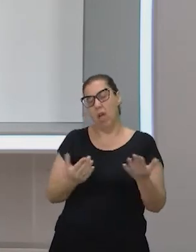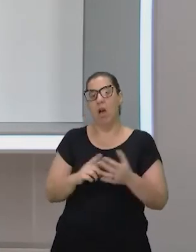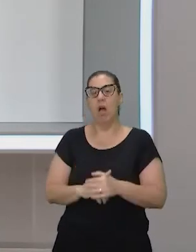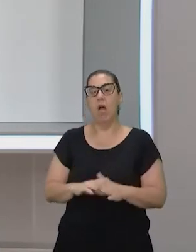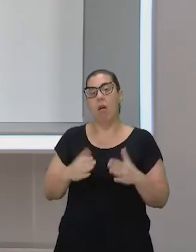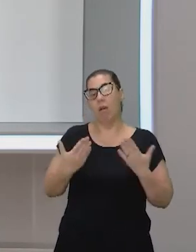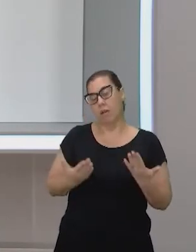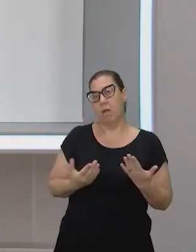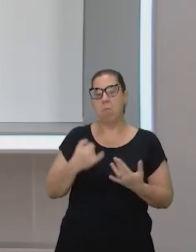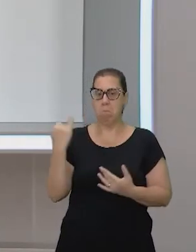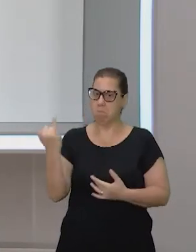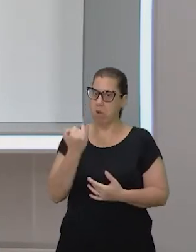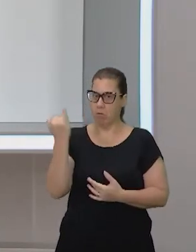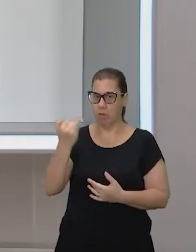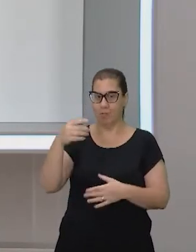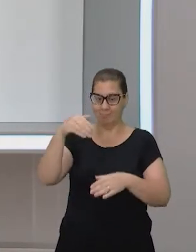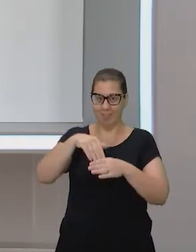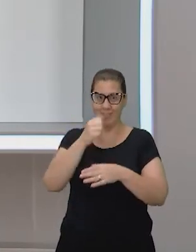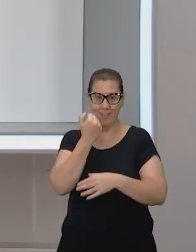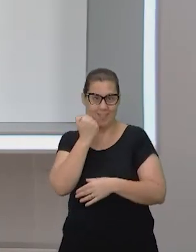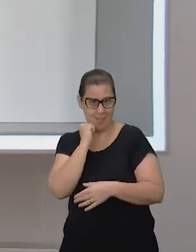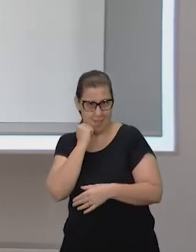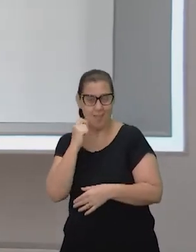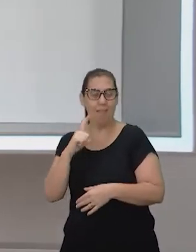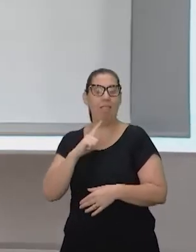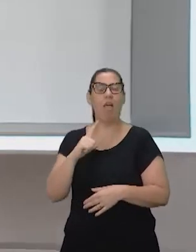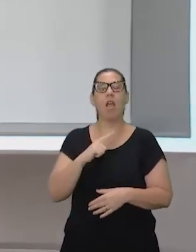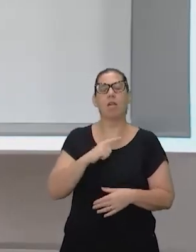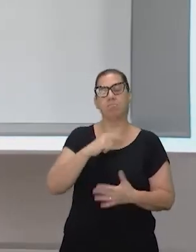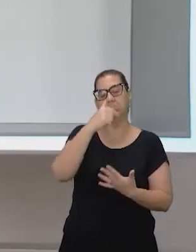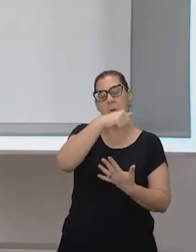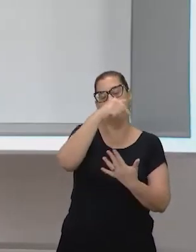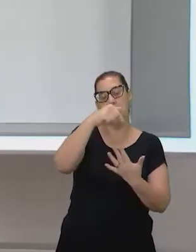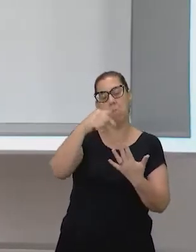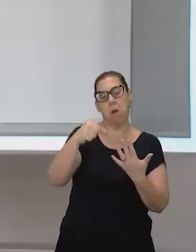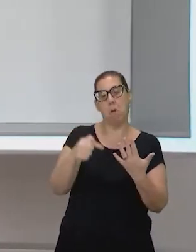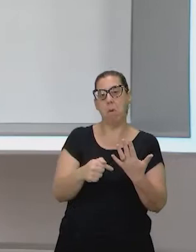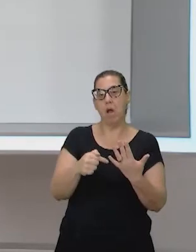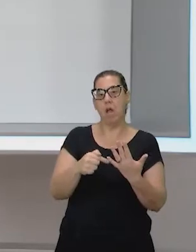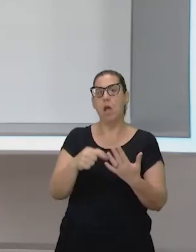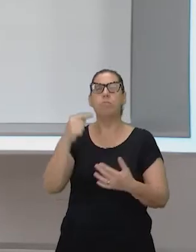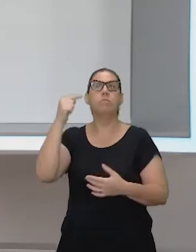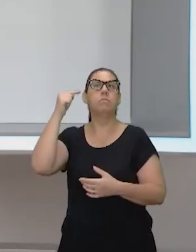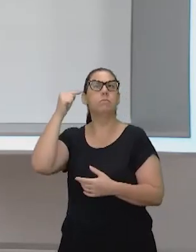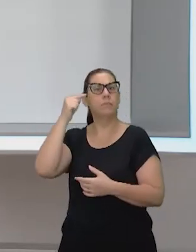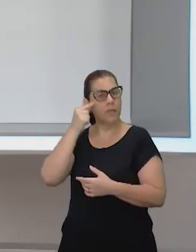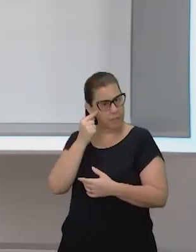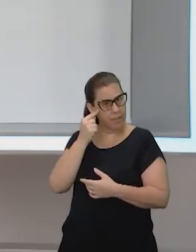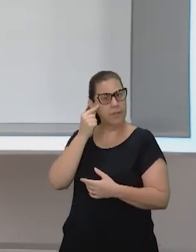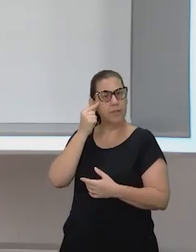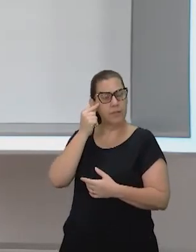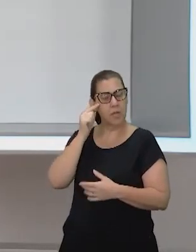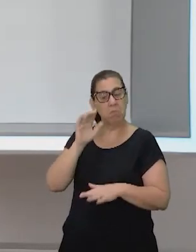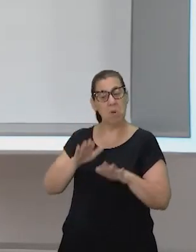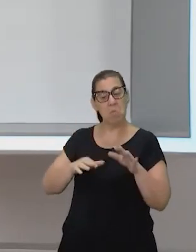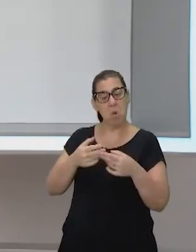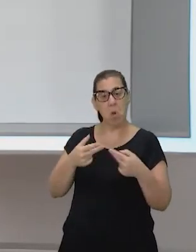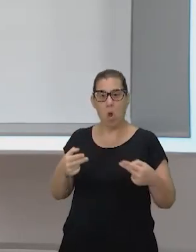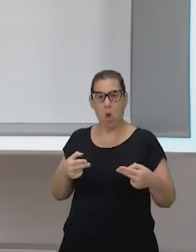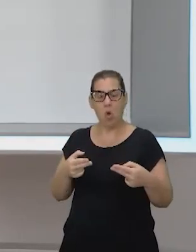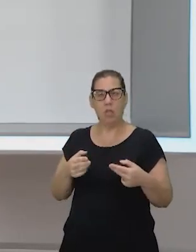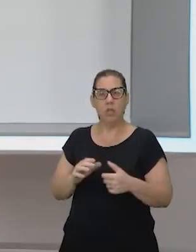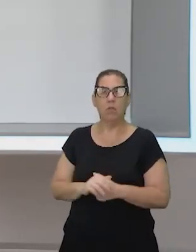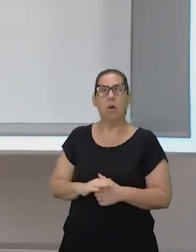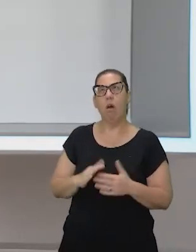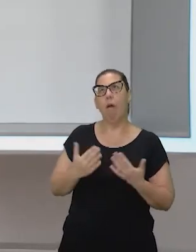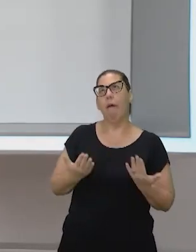Então, isso que é importante para a ciência. A gente pode levantar algumas hipóteses e pode, de repente, pensar em algumas coisas de